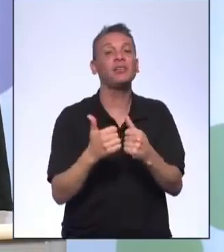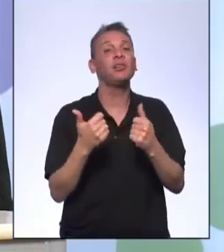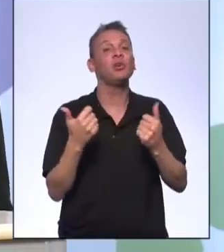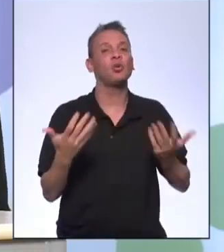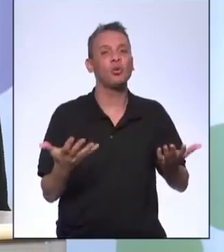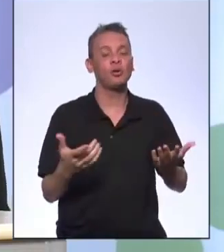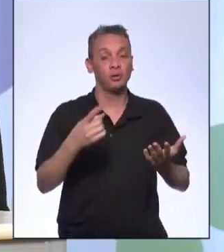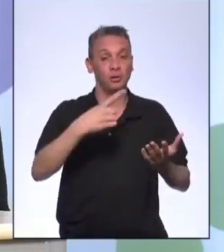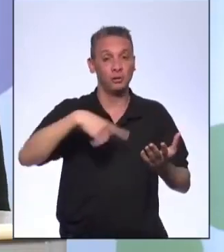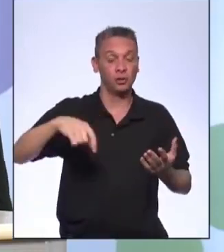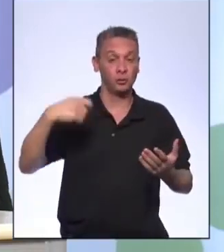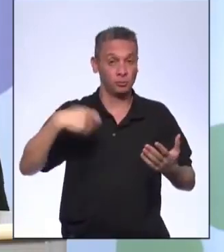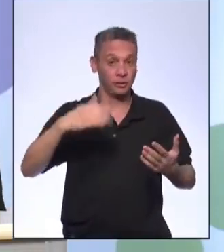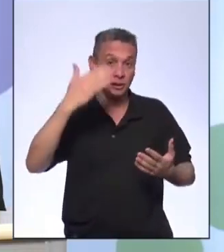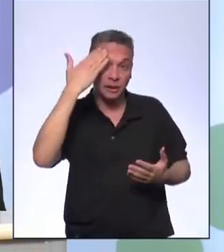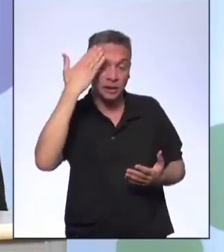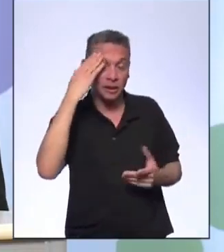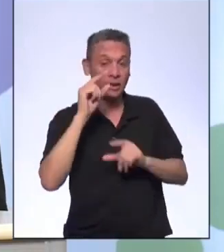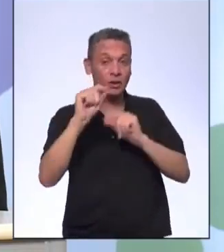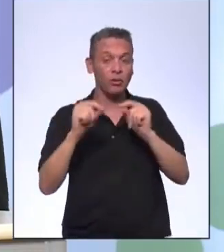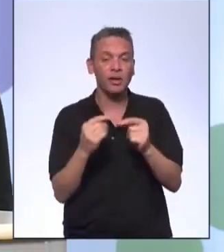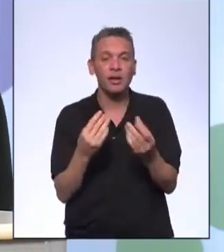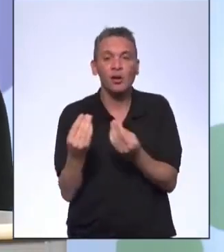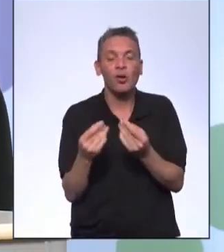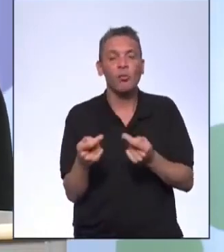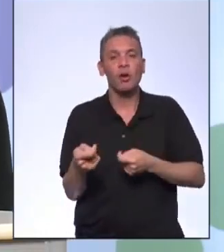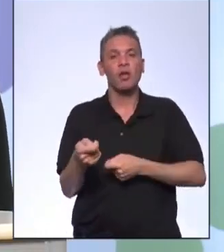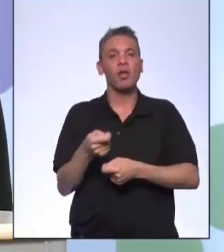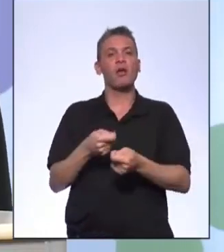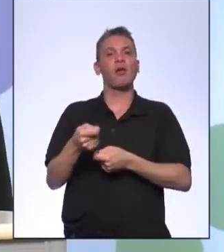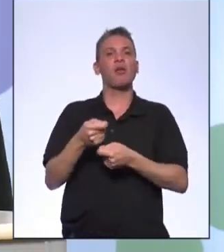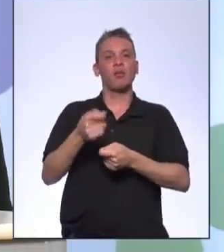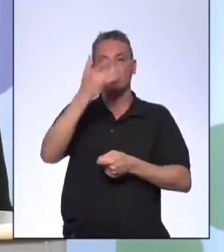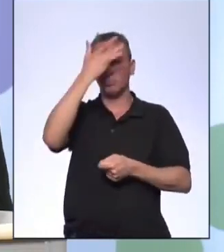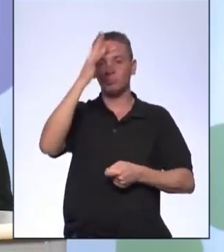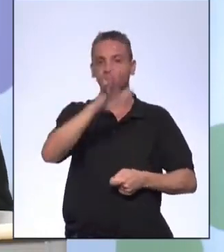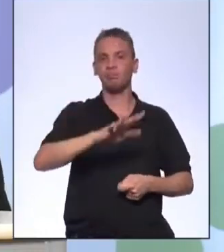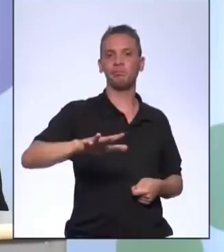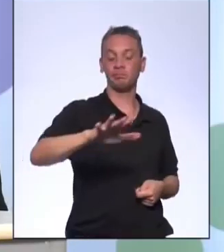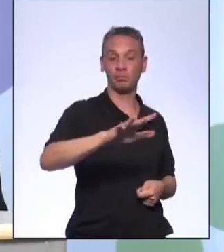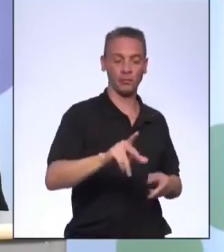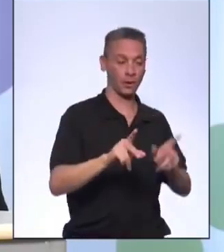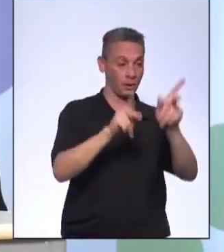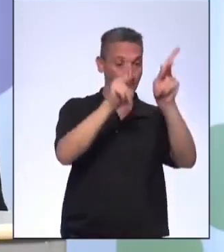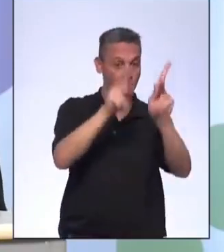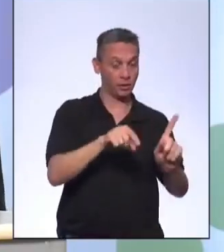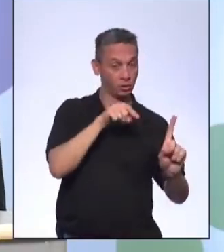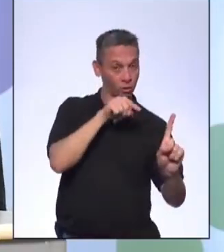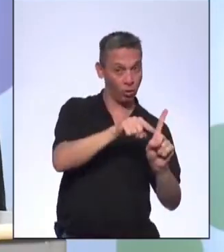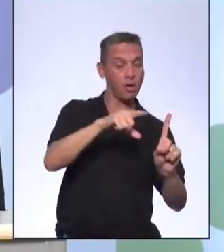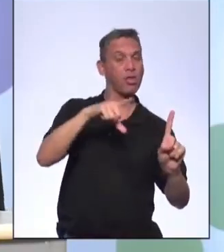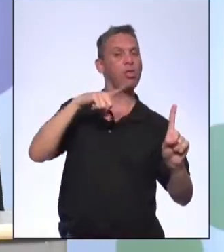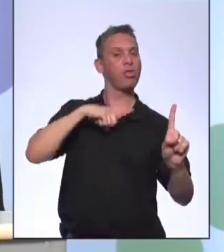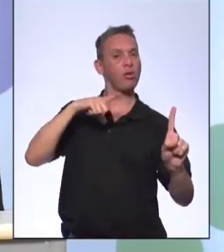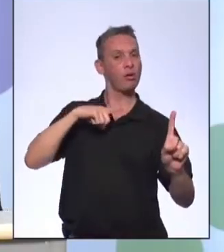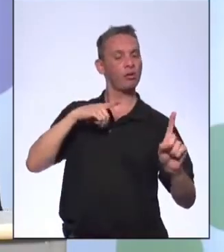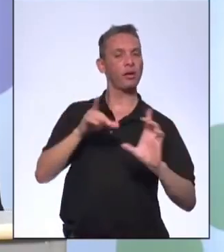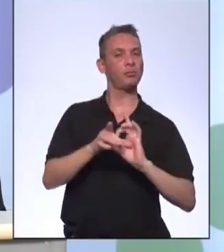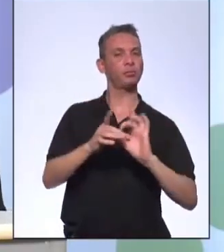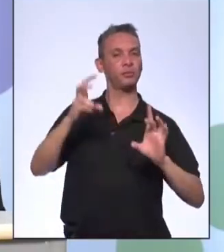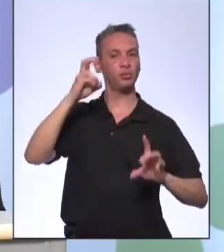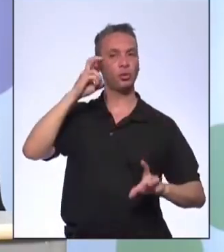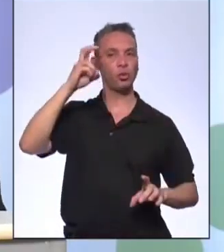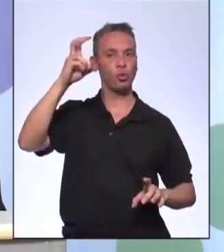Nós precisamos entender quais são as condições econômicas. Né? Se essas pessoas que têm acesso a essa